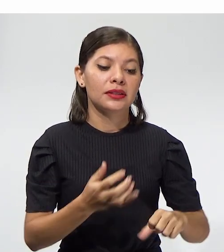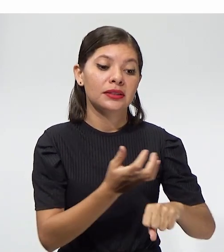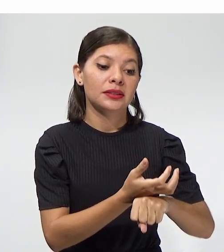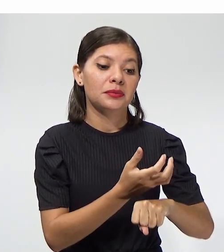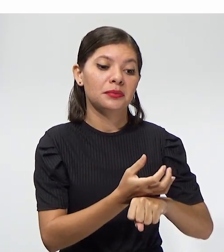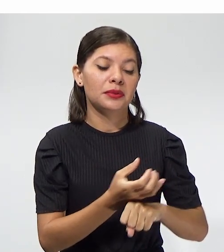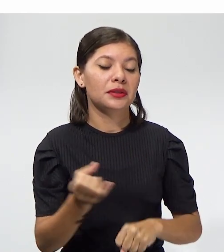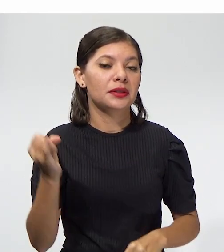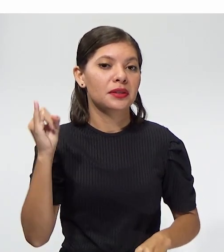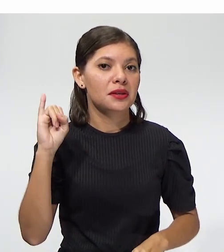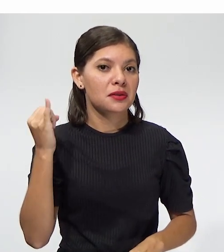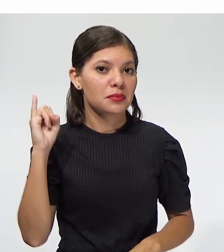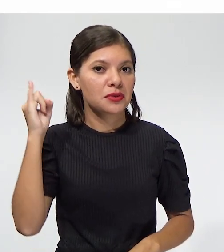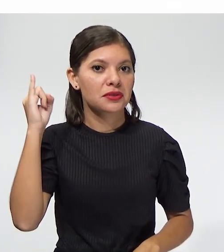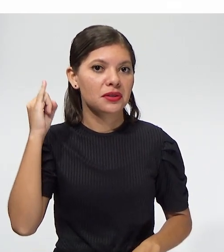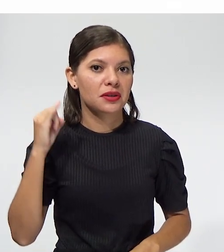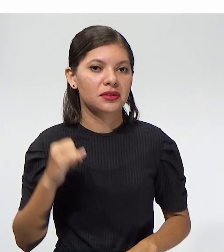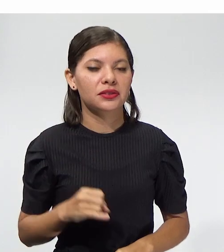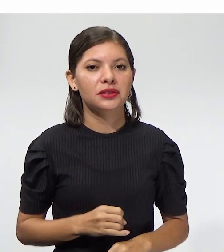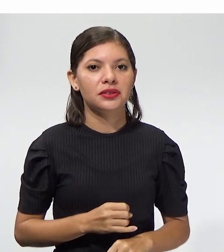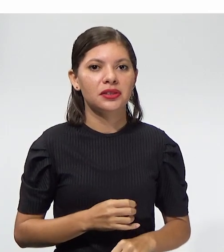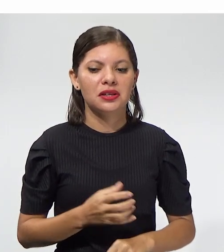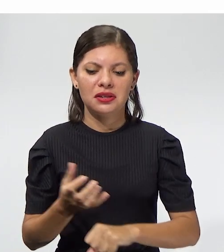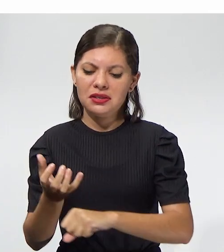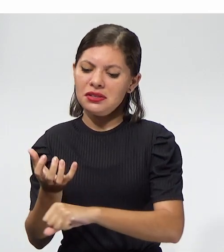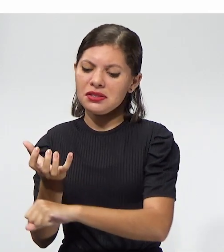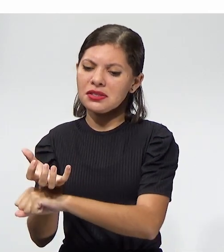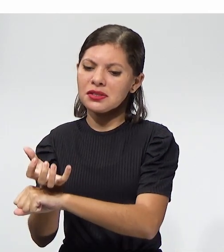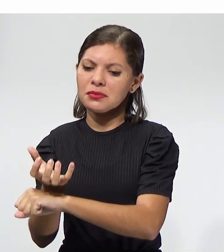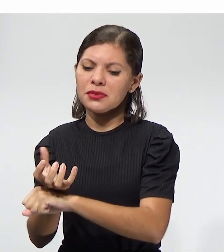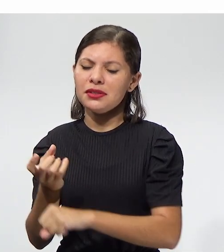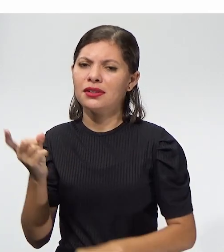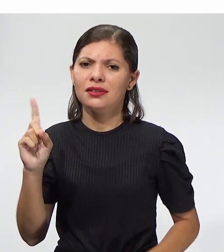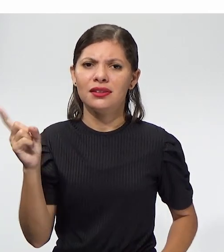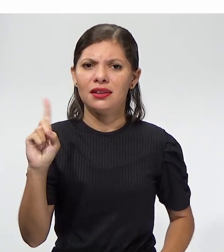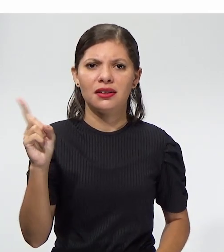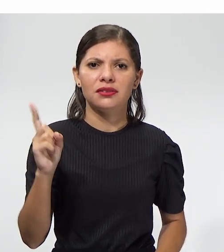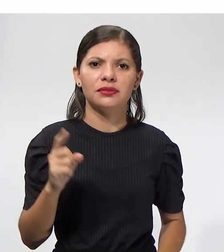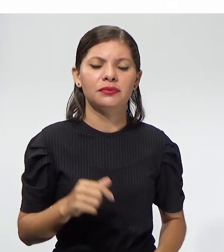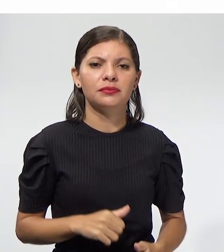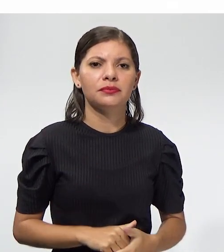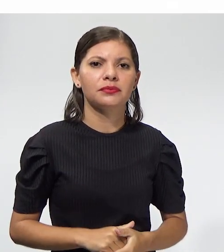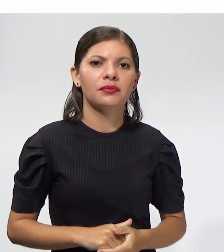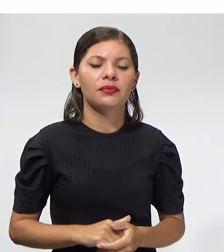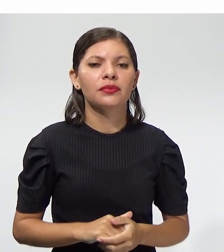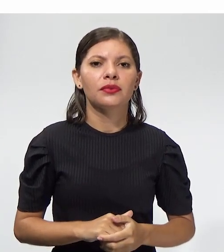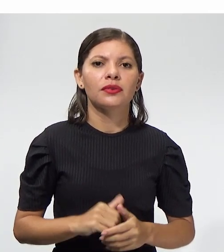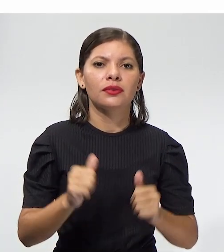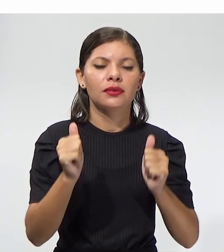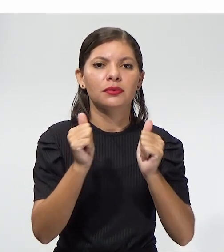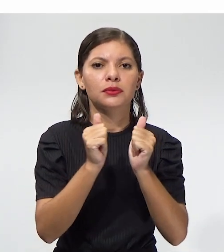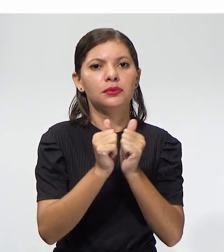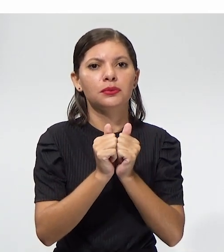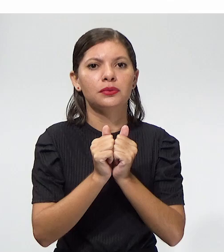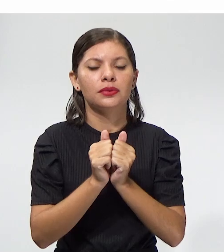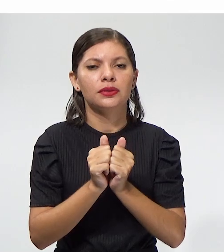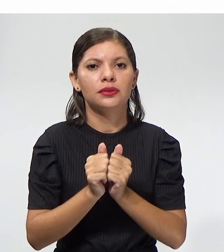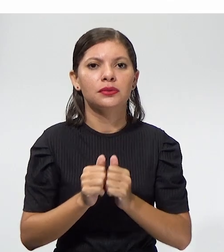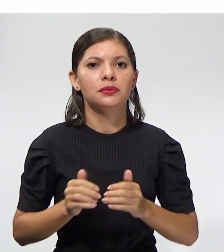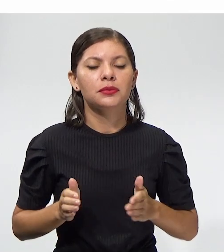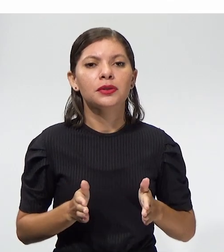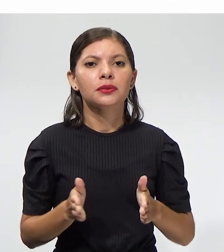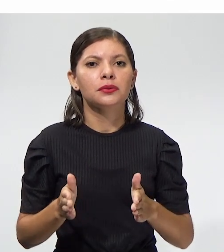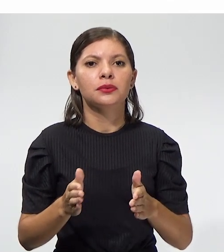outra e elas estão apenas juntas. Juntas num percurso formativo ali dos alunos. Mas